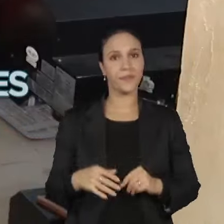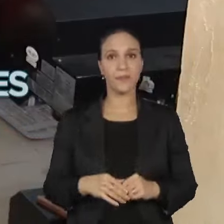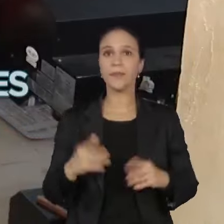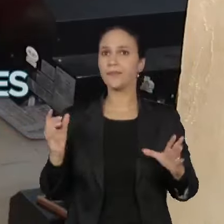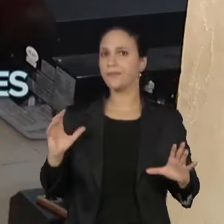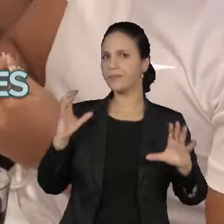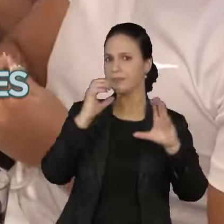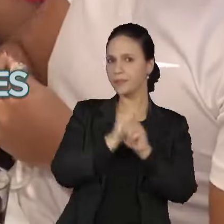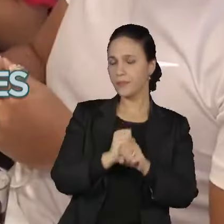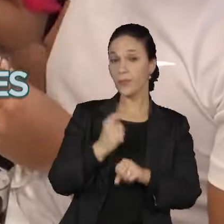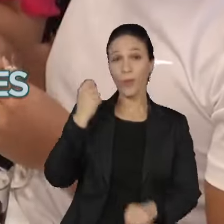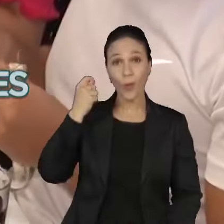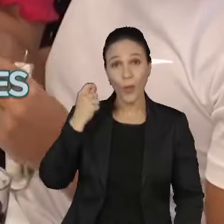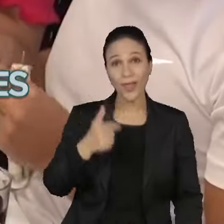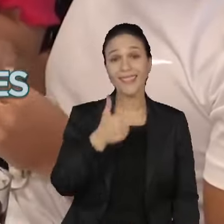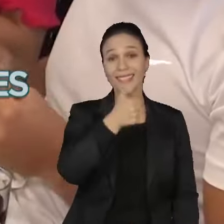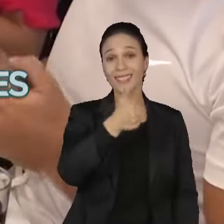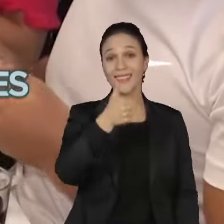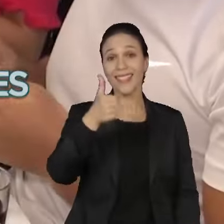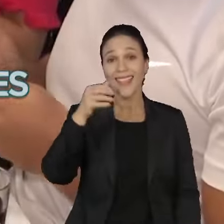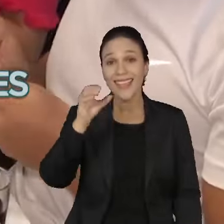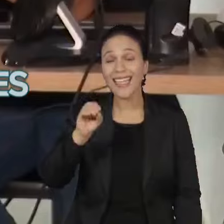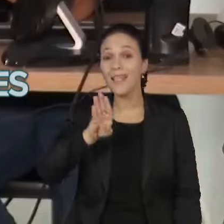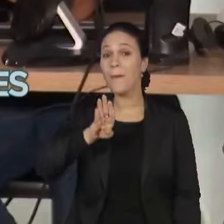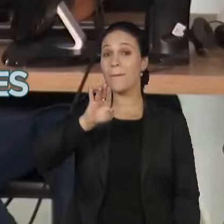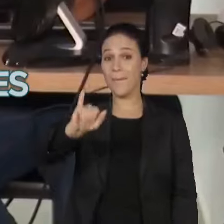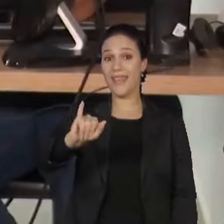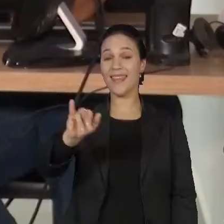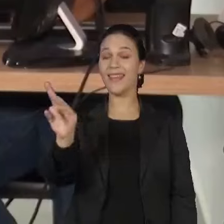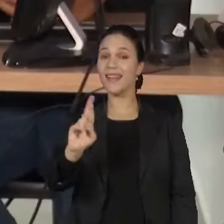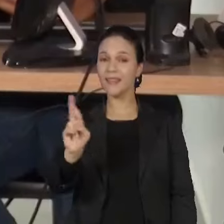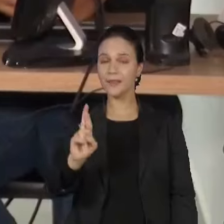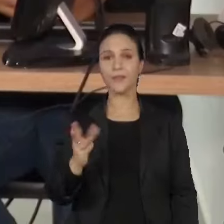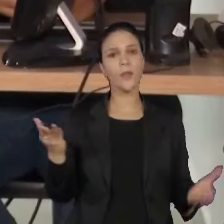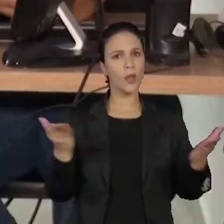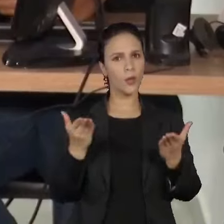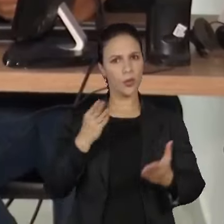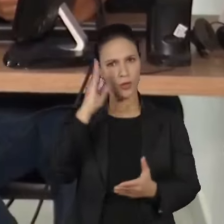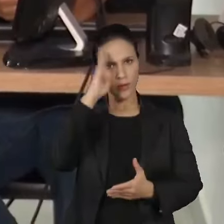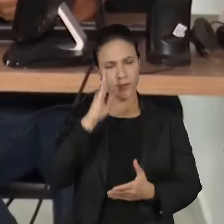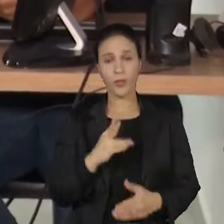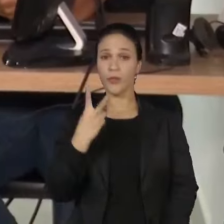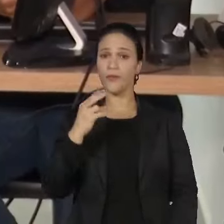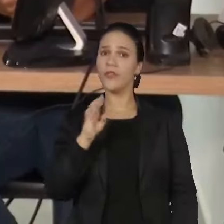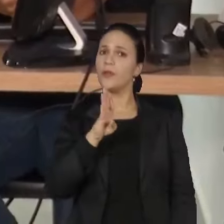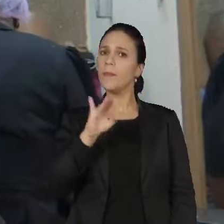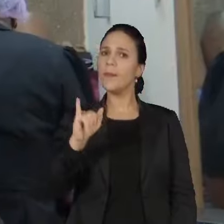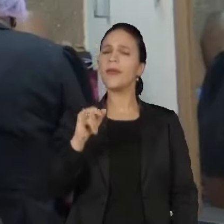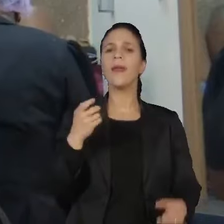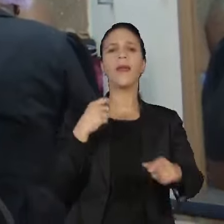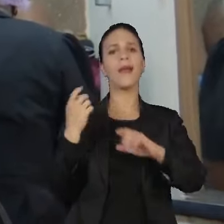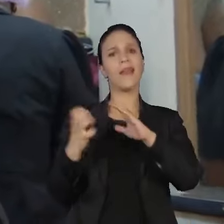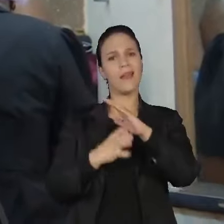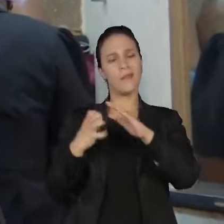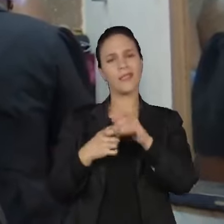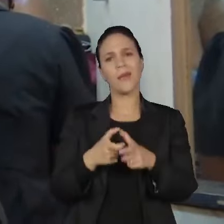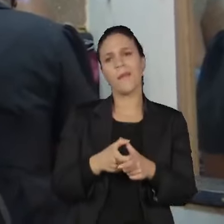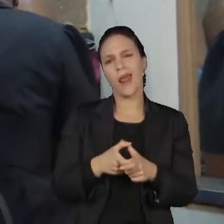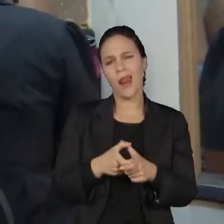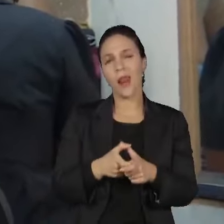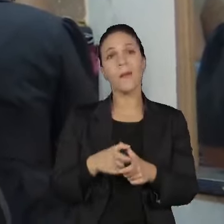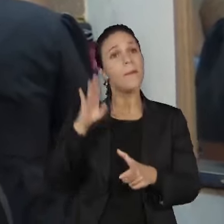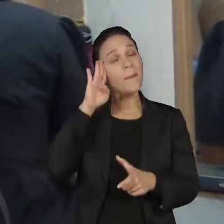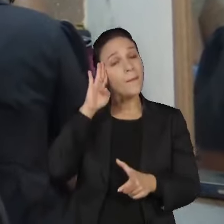foram captados quase 110 bilhões de reais. O Brasil tem hoje 20 milhões de pequenos negócios. A maior quantidade